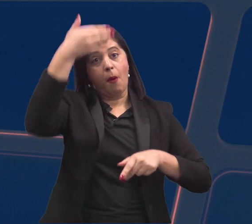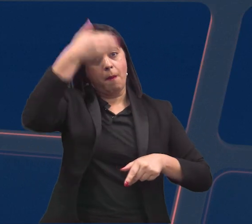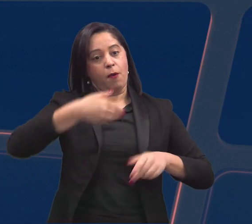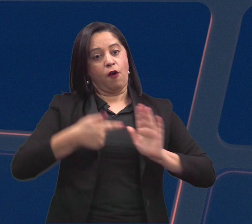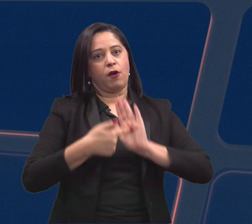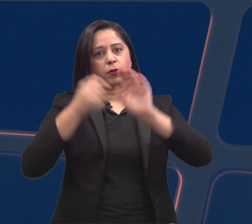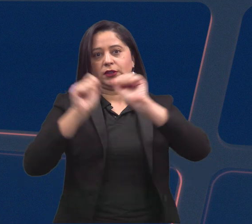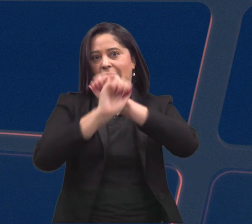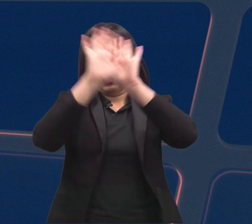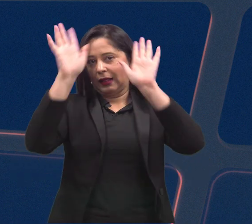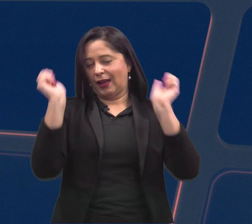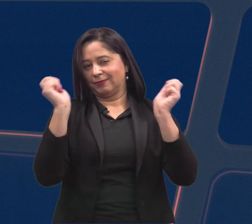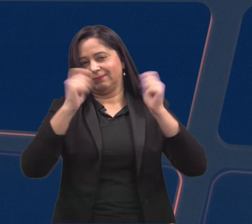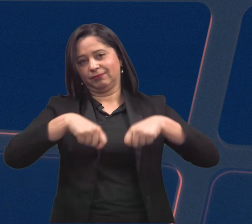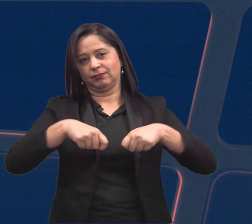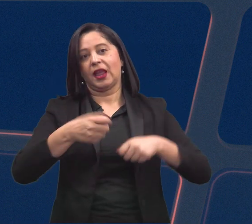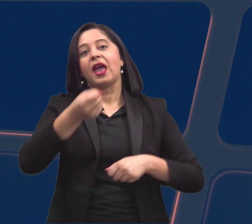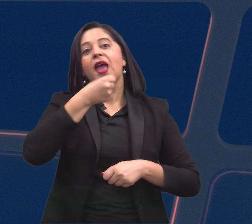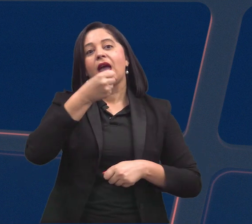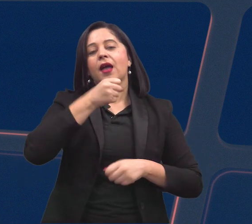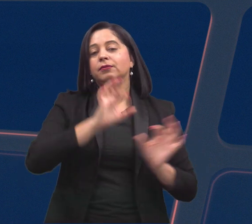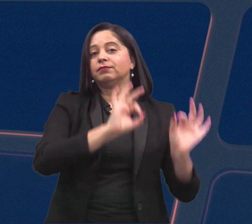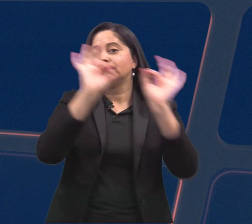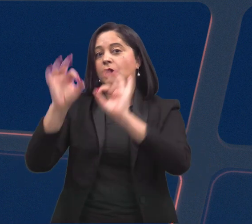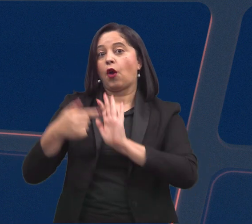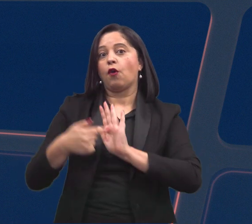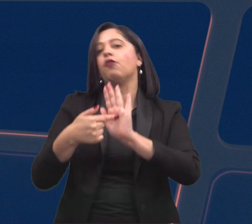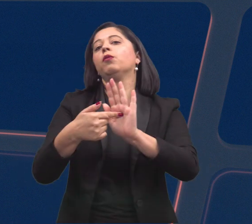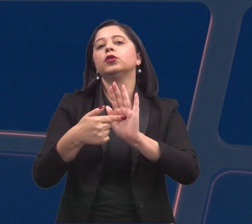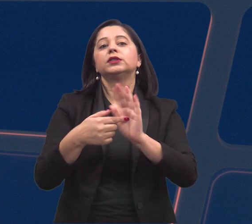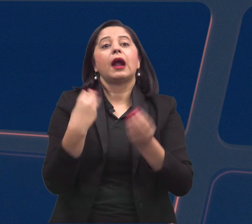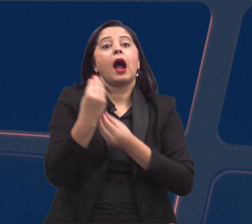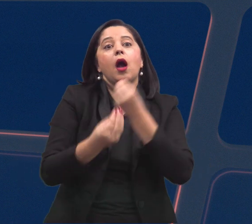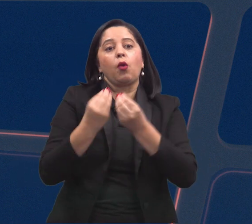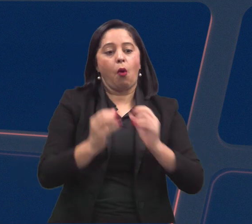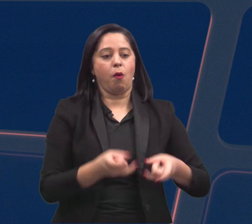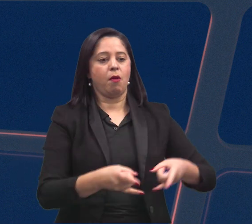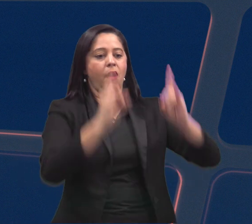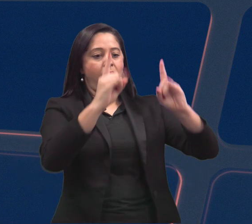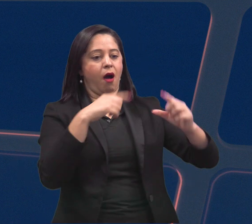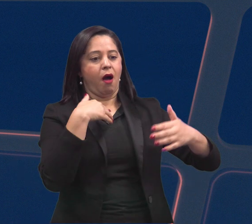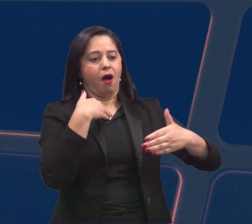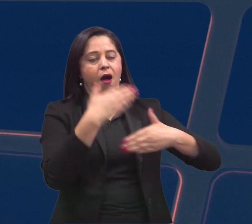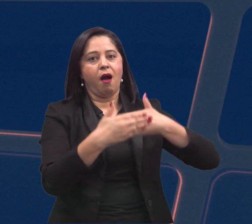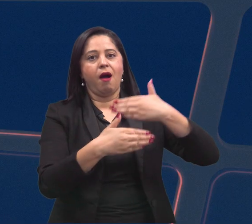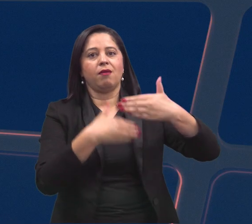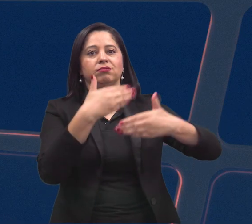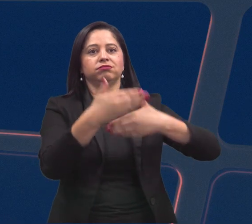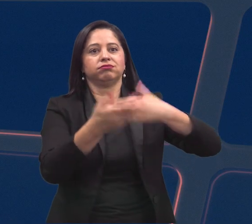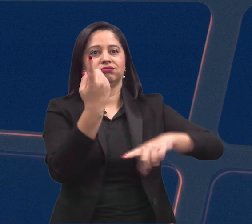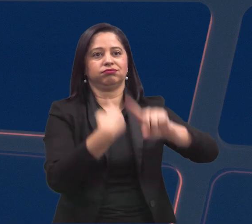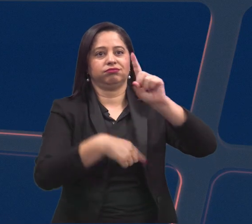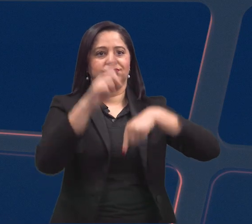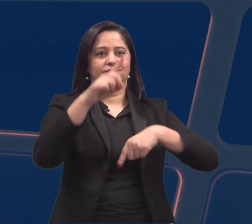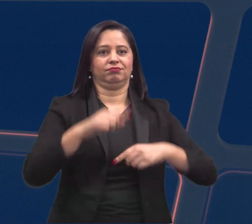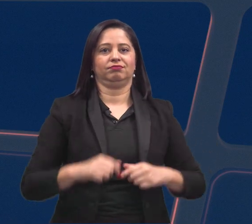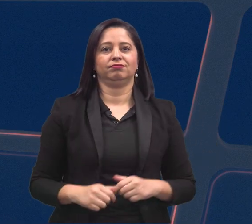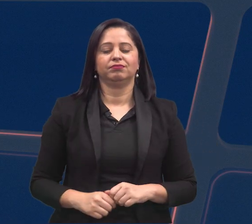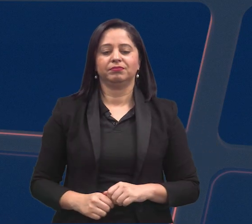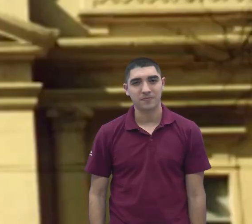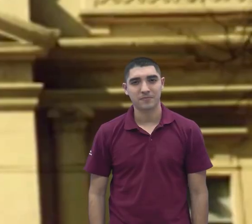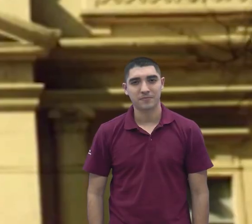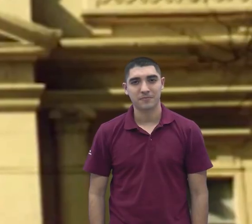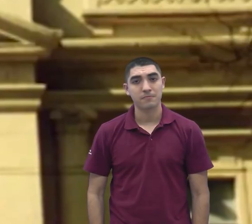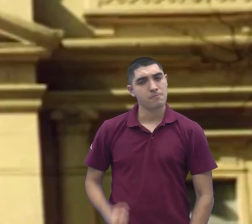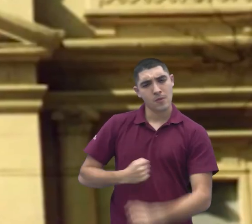mais transparência e eficiência. Na reportagem a seguir, te mostramos a evolução da Câmara Municipal com o passar dos